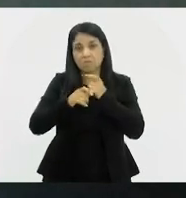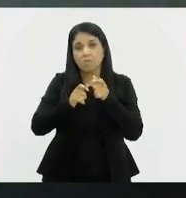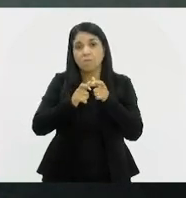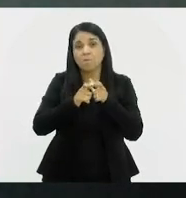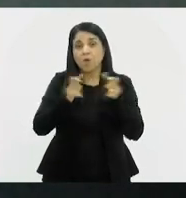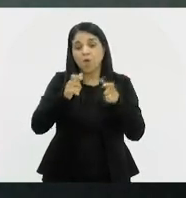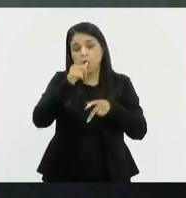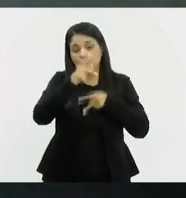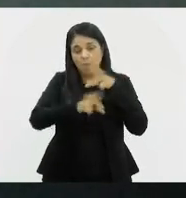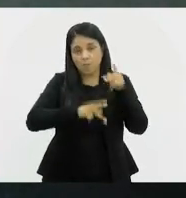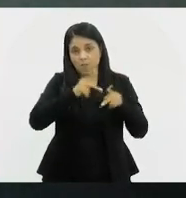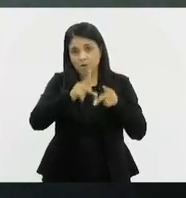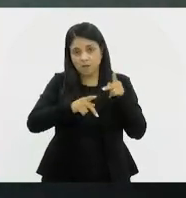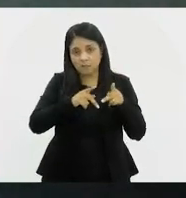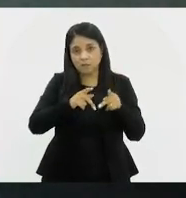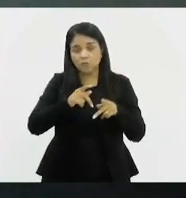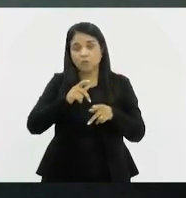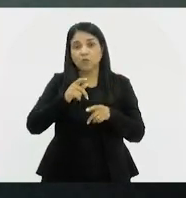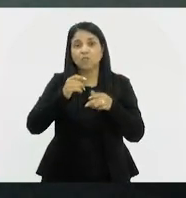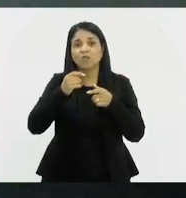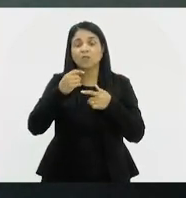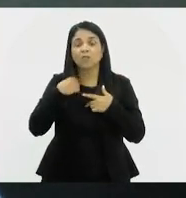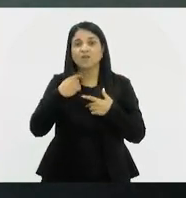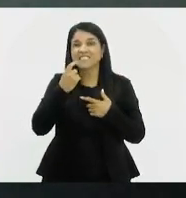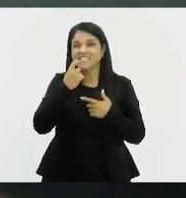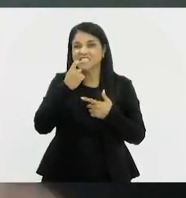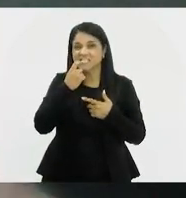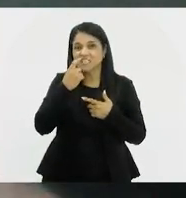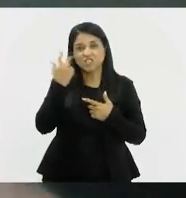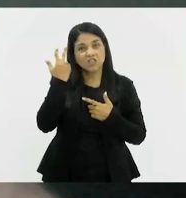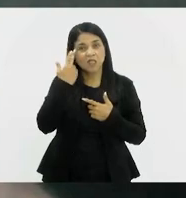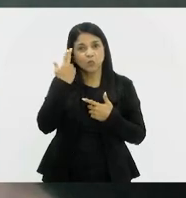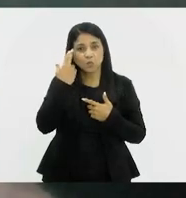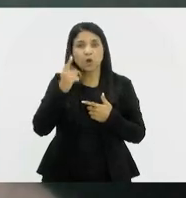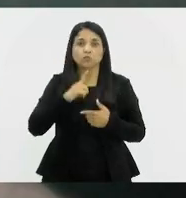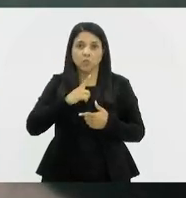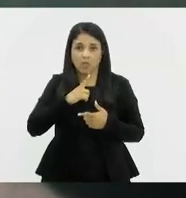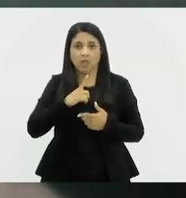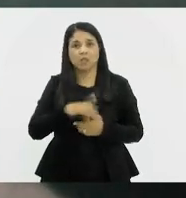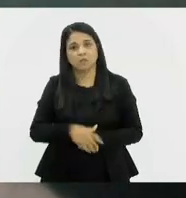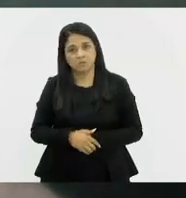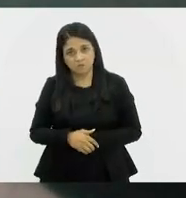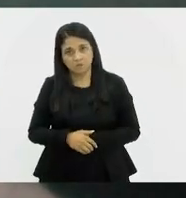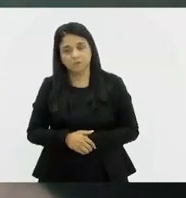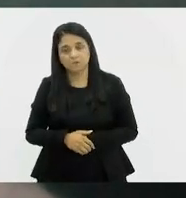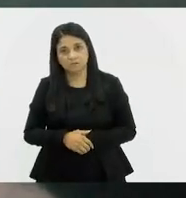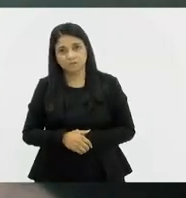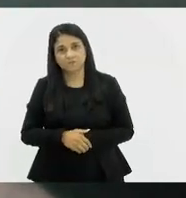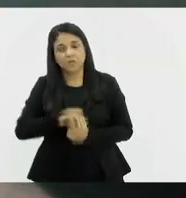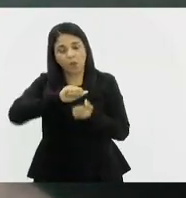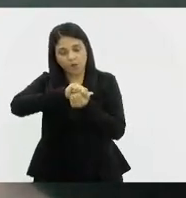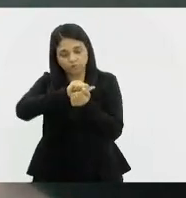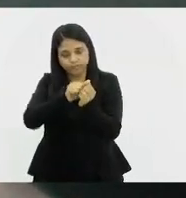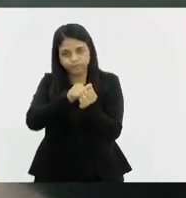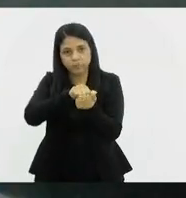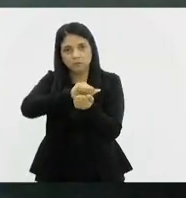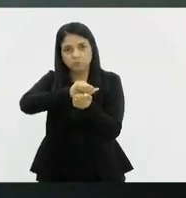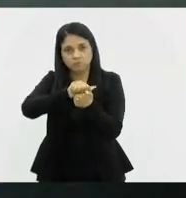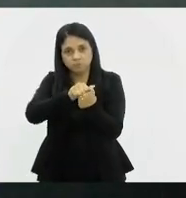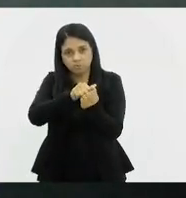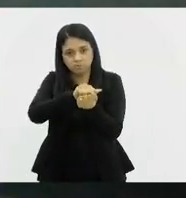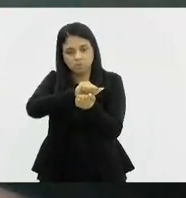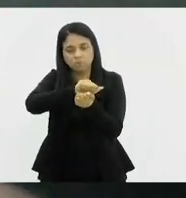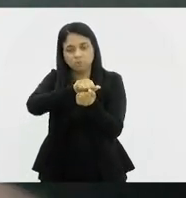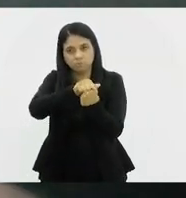público com dentes naturais. E isso é importante, com uma boa mastigação, tem,